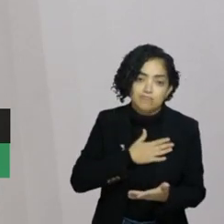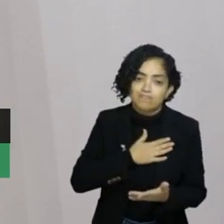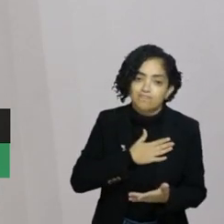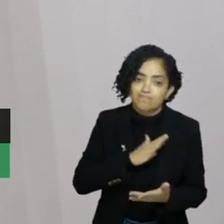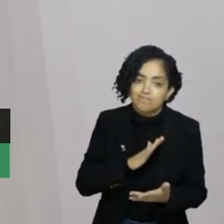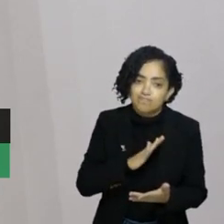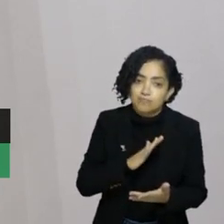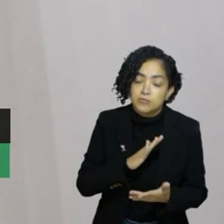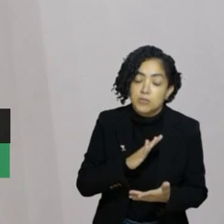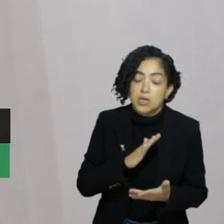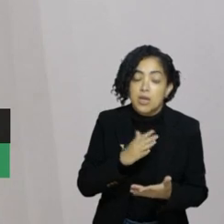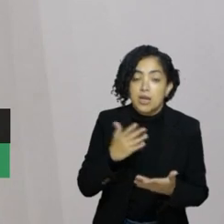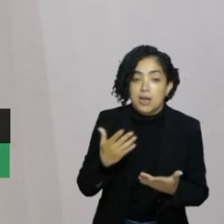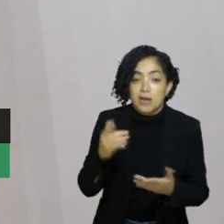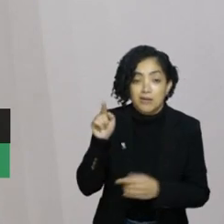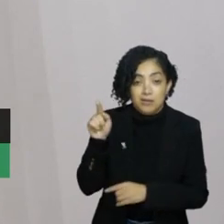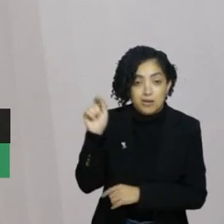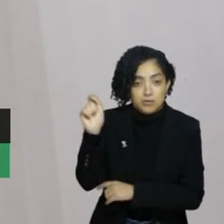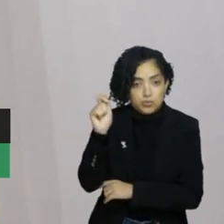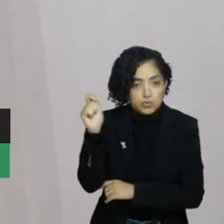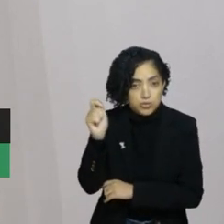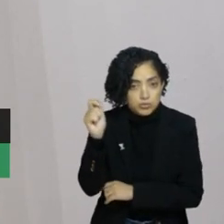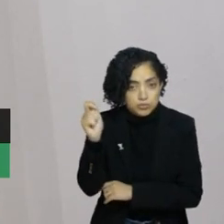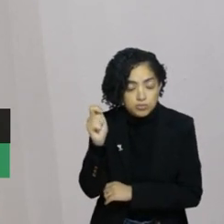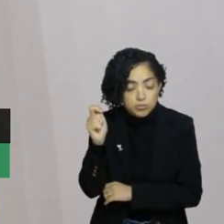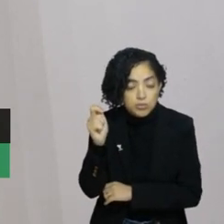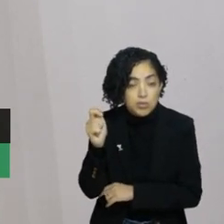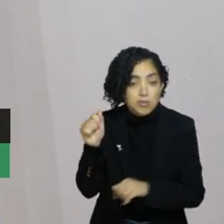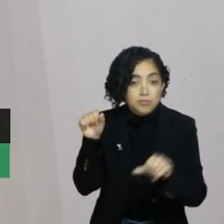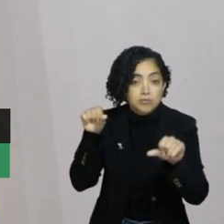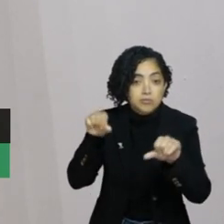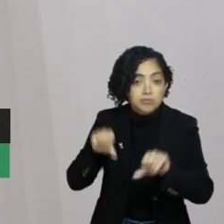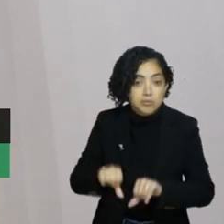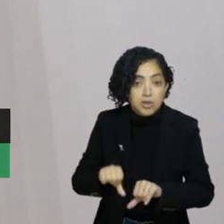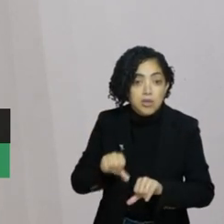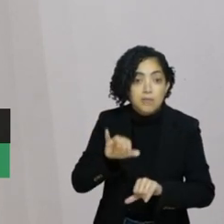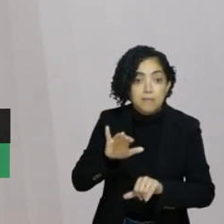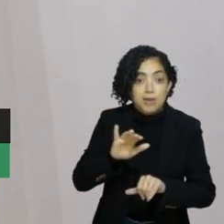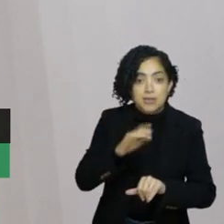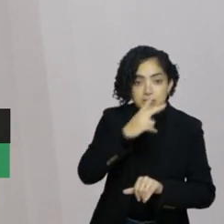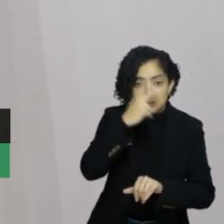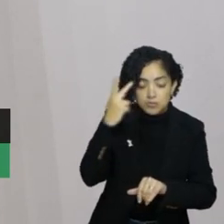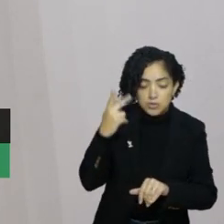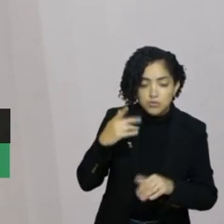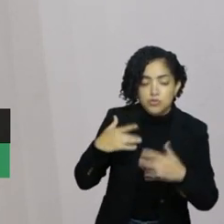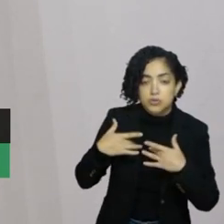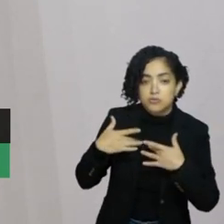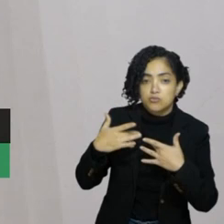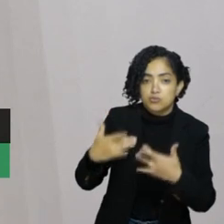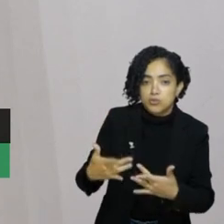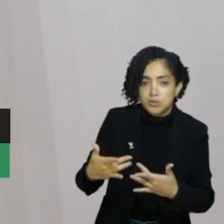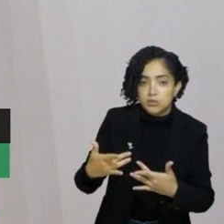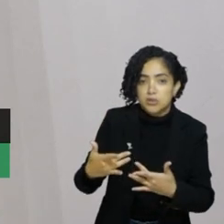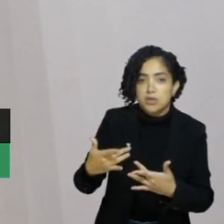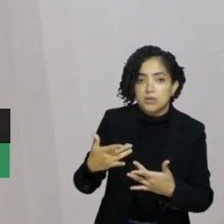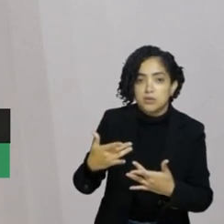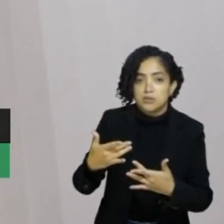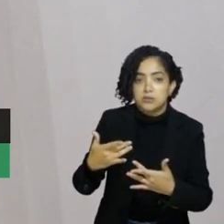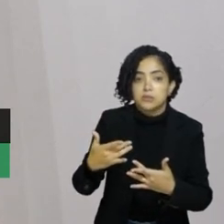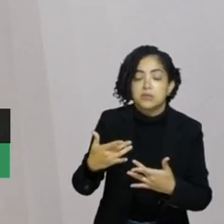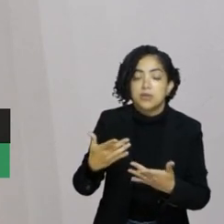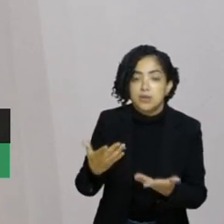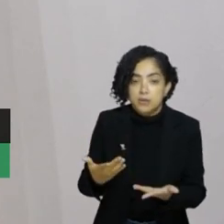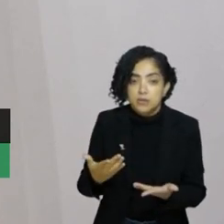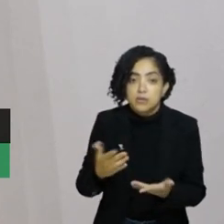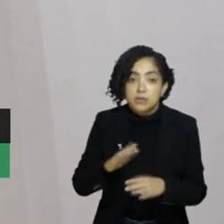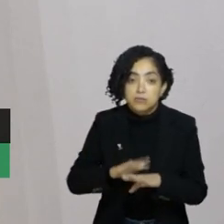A situação no Rio Grande do Sul só não é pior porque a solidariedade de voluntários e as